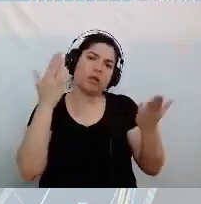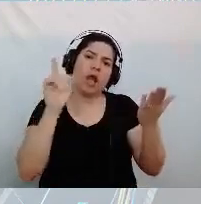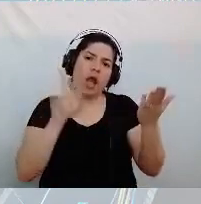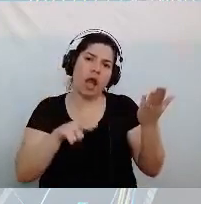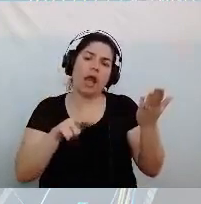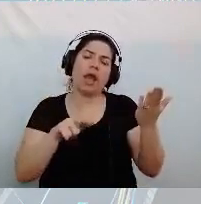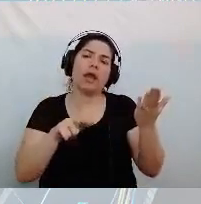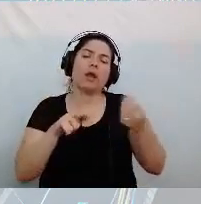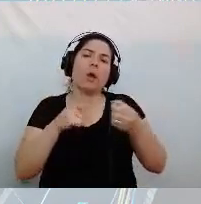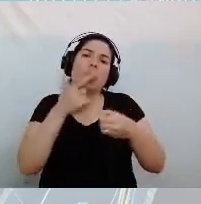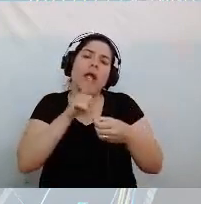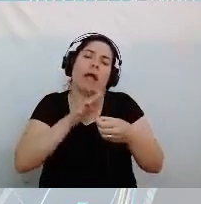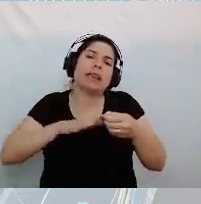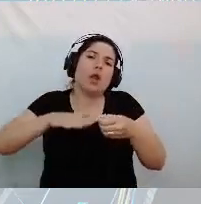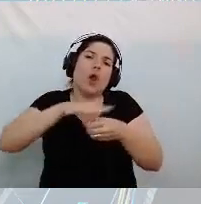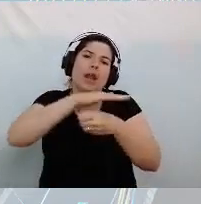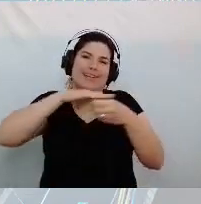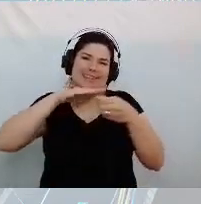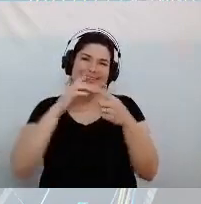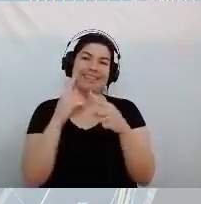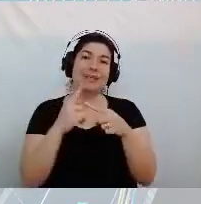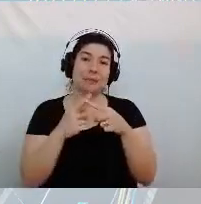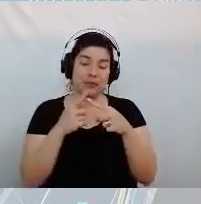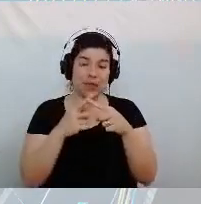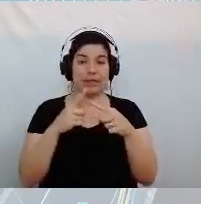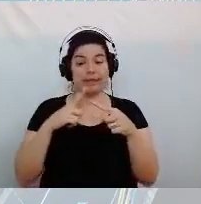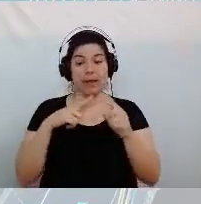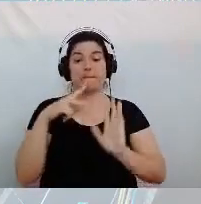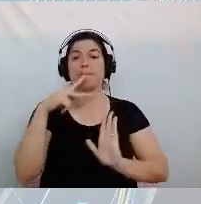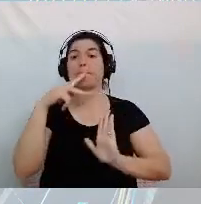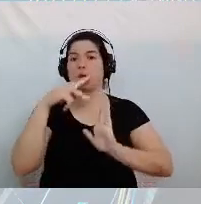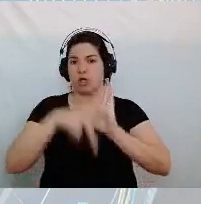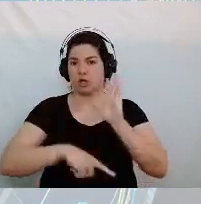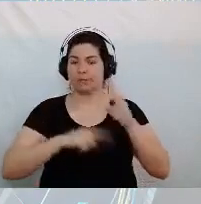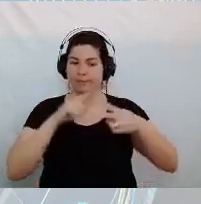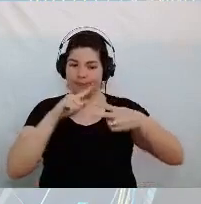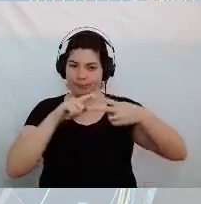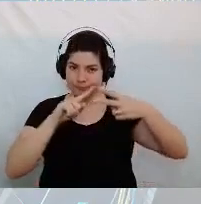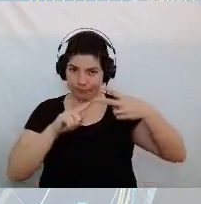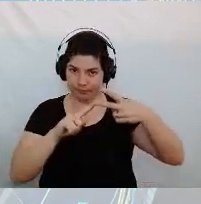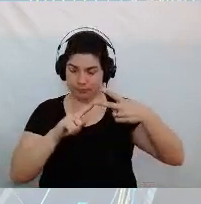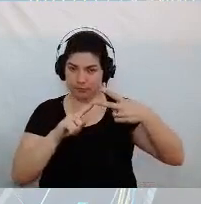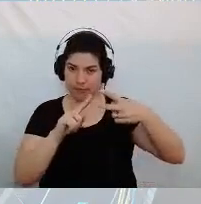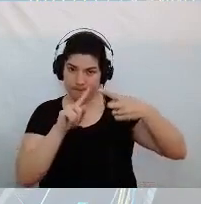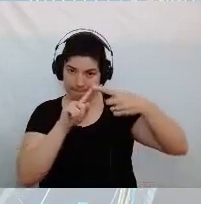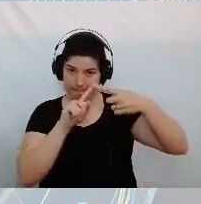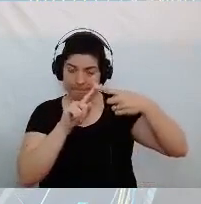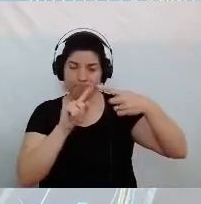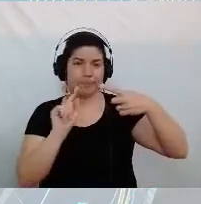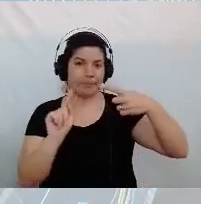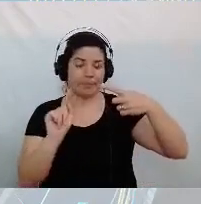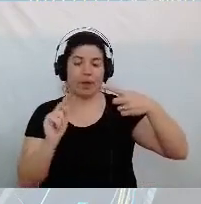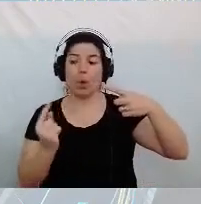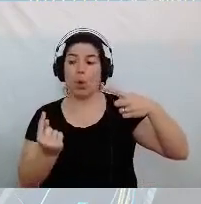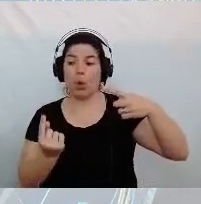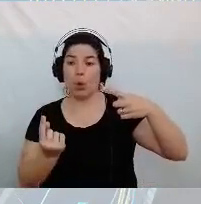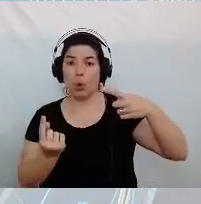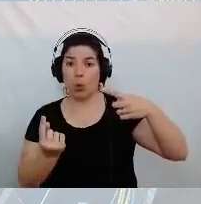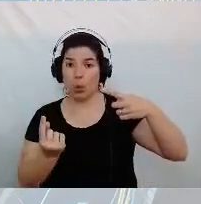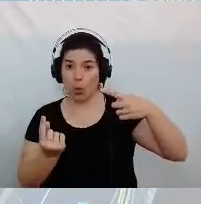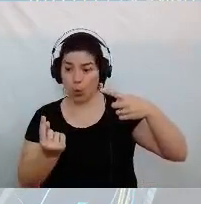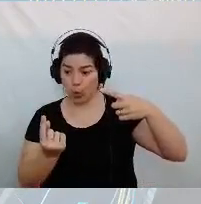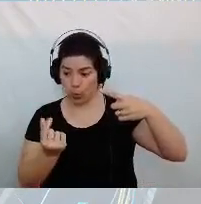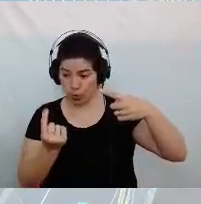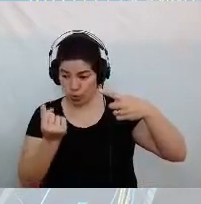novo nós sempre temos relacionados com os nossos projetos duas coisas primeira delas custo de oportunidade